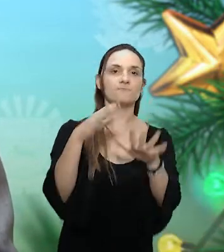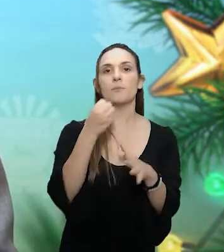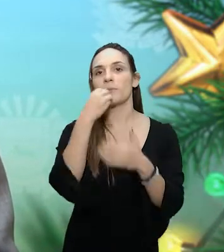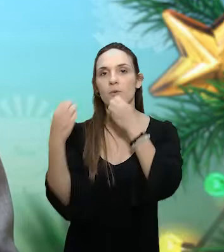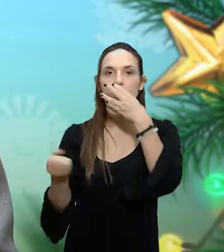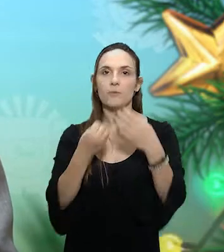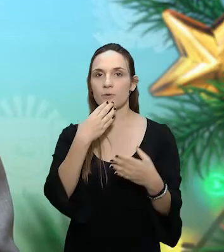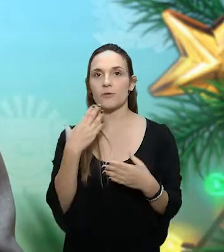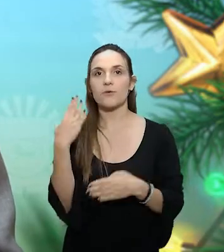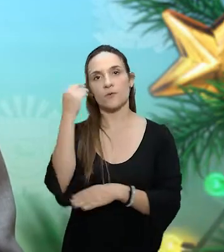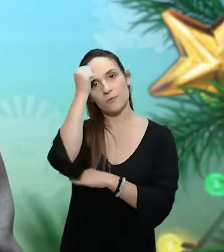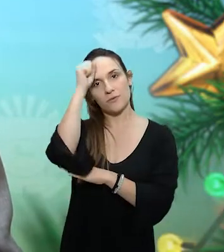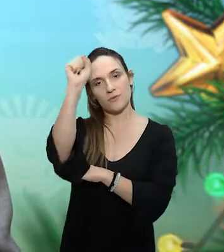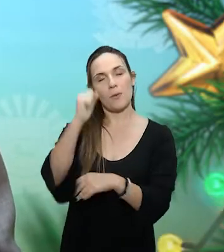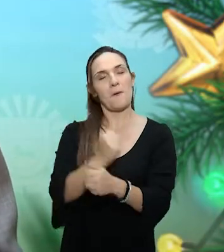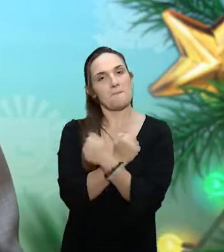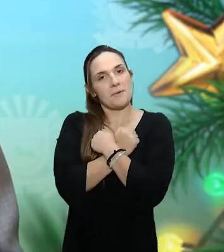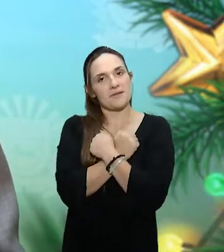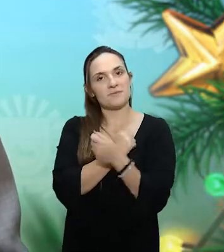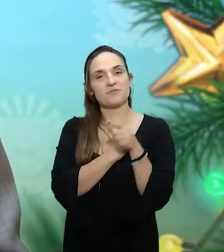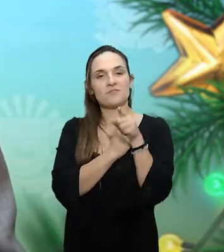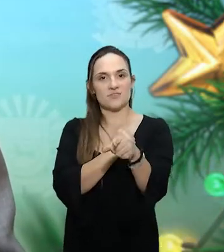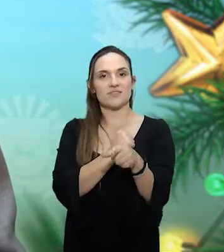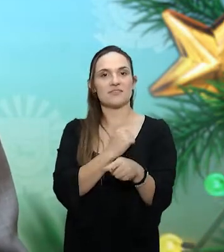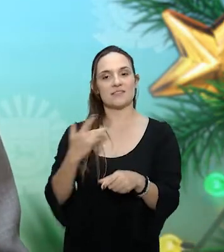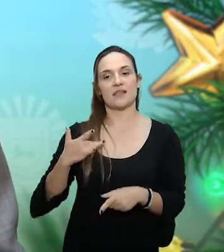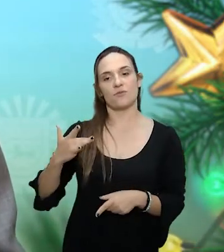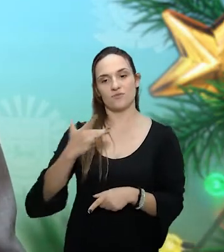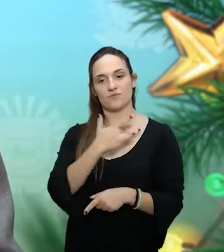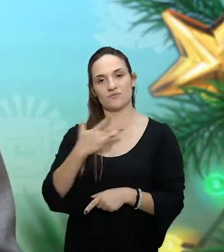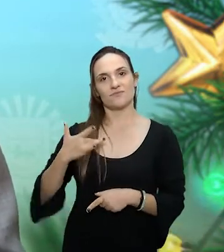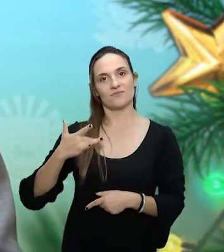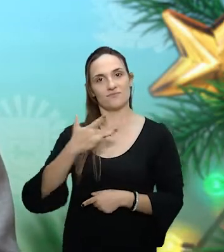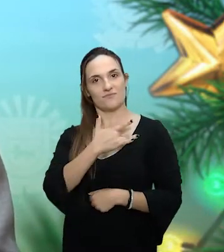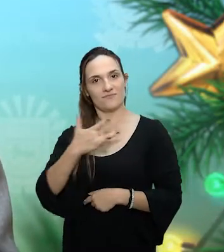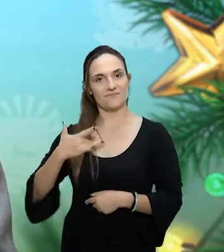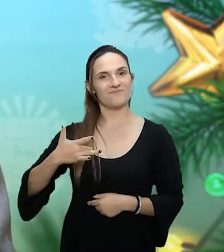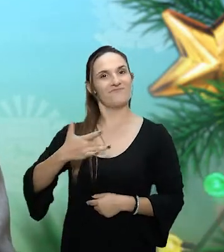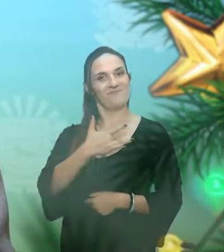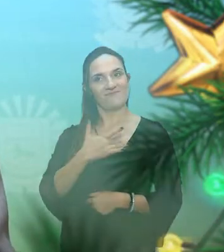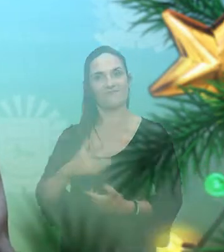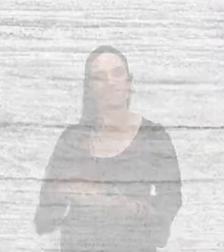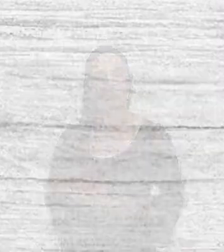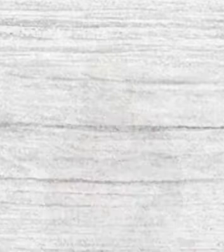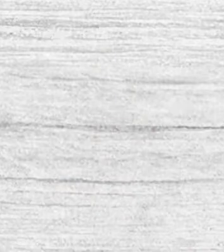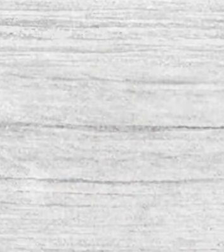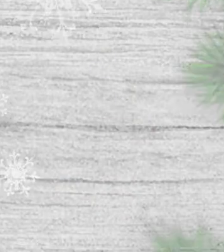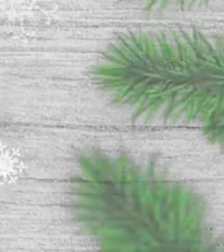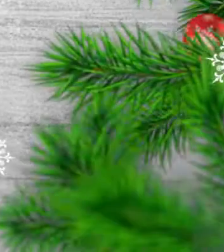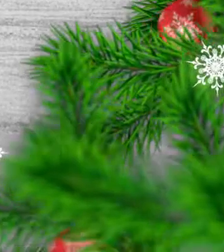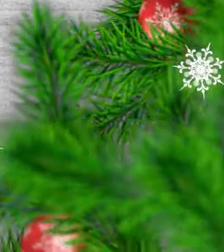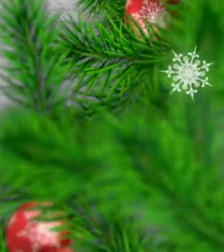boas realizações. Um grande abraço, saúde, saúde e saúde.